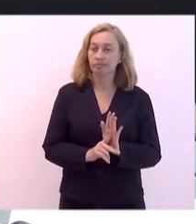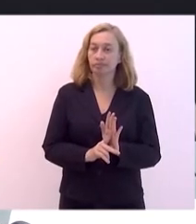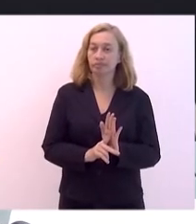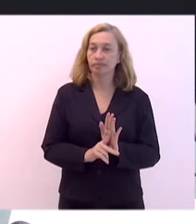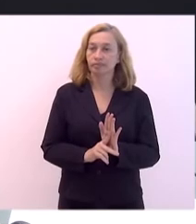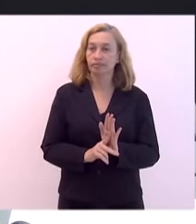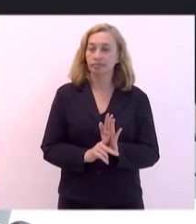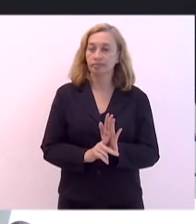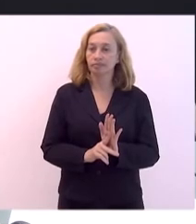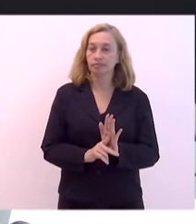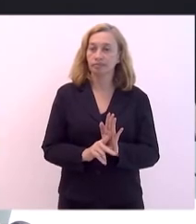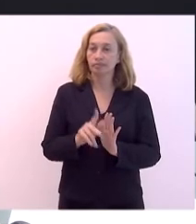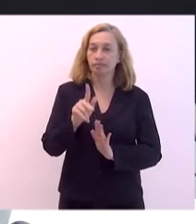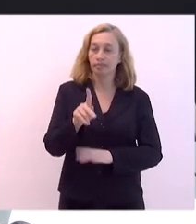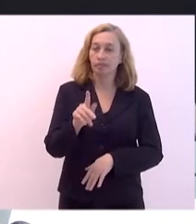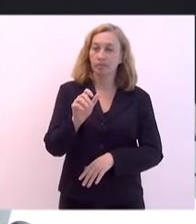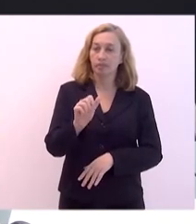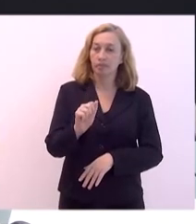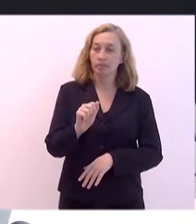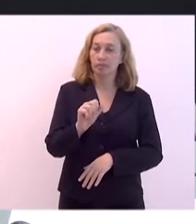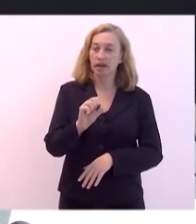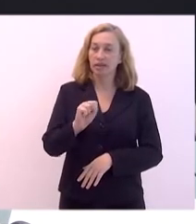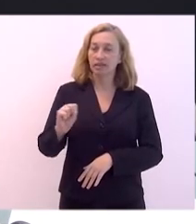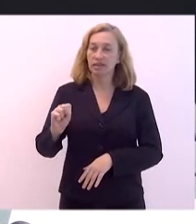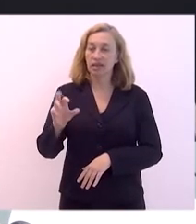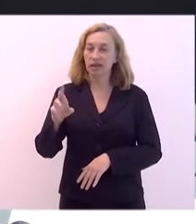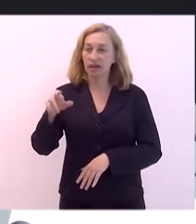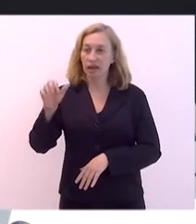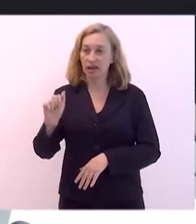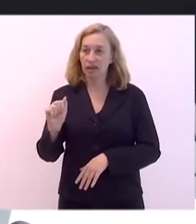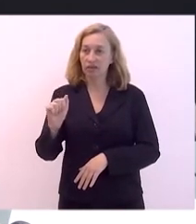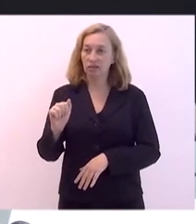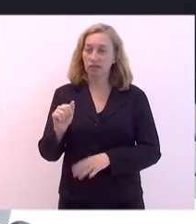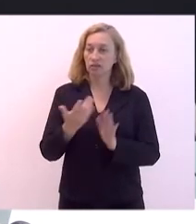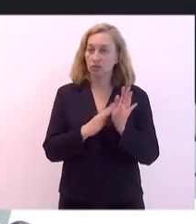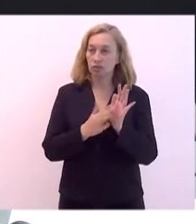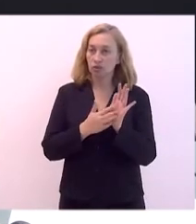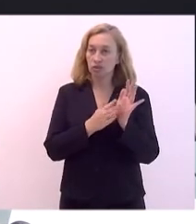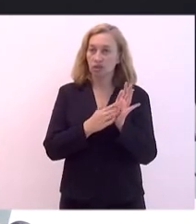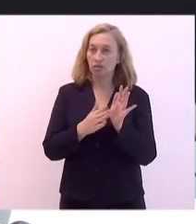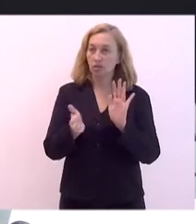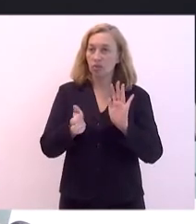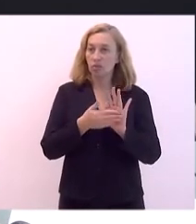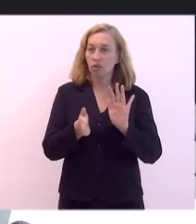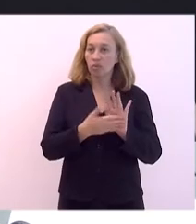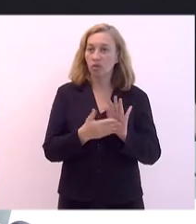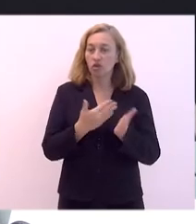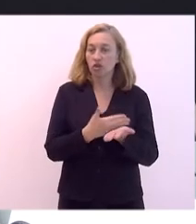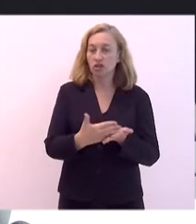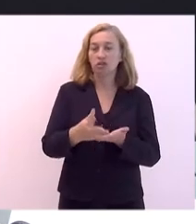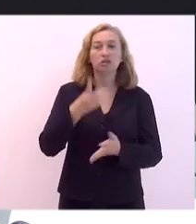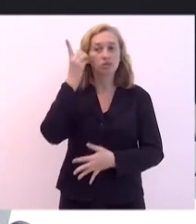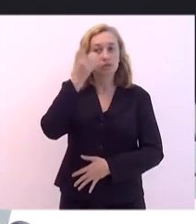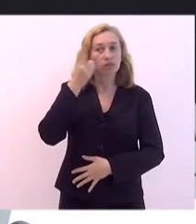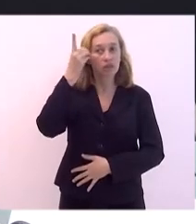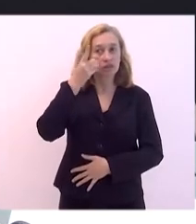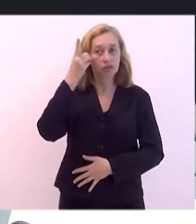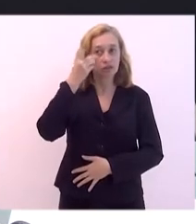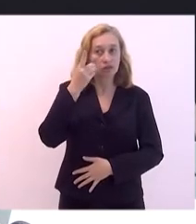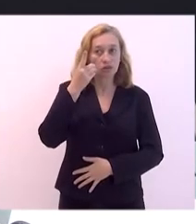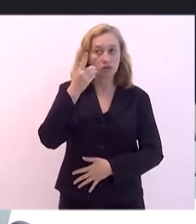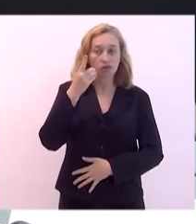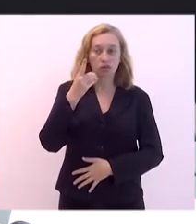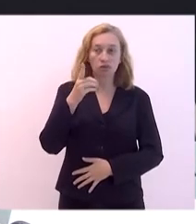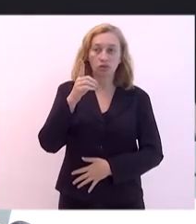passarela da Cido Ribeiro, passarela sim, do samba, quando com a proposta inicial do deputado